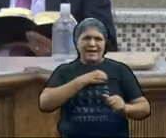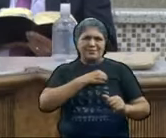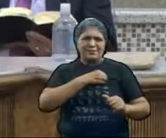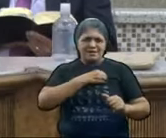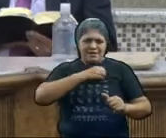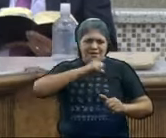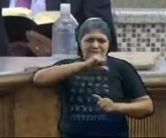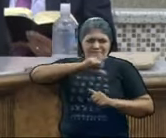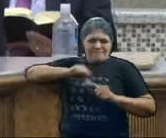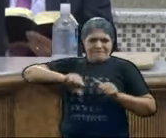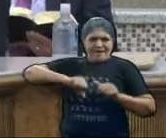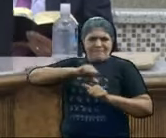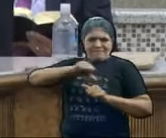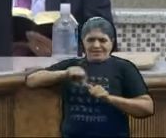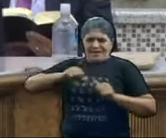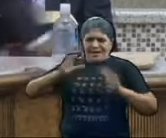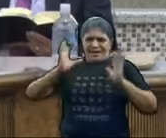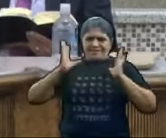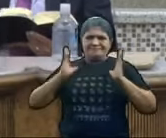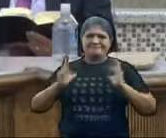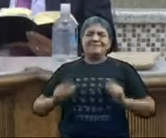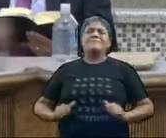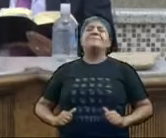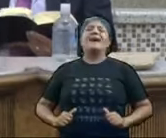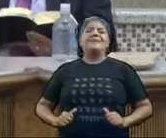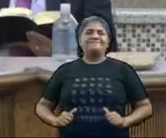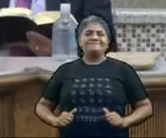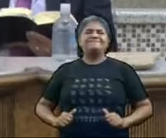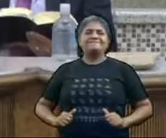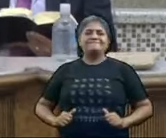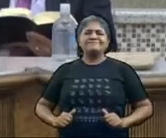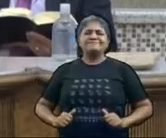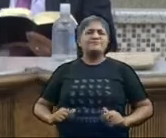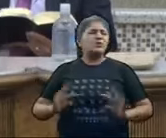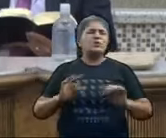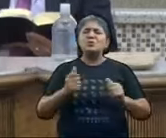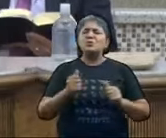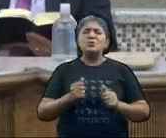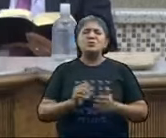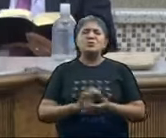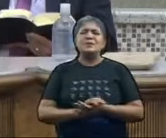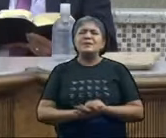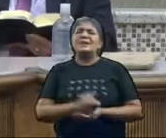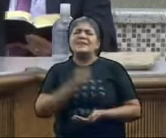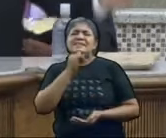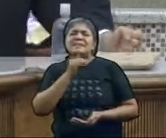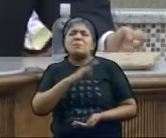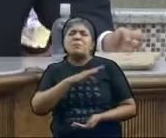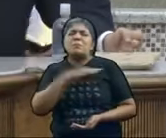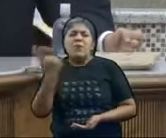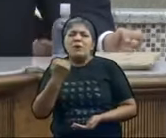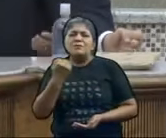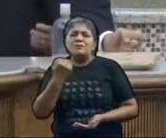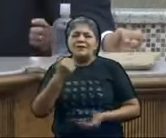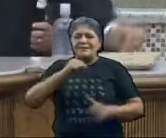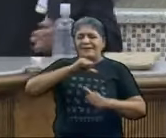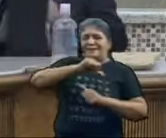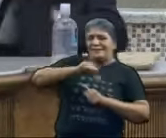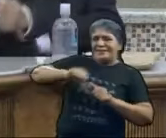se revestirá da incorruptibilidade, e o que é mortal se revestirá da